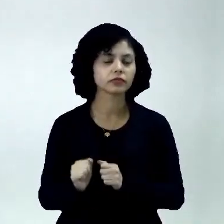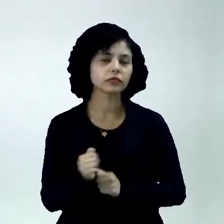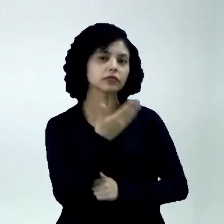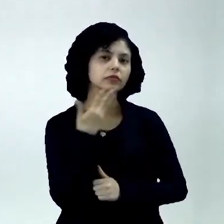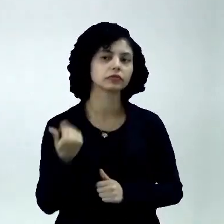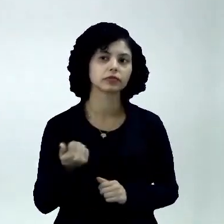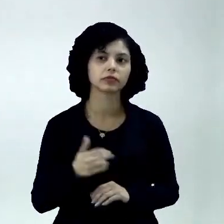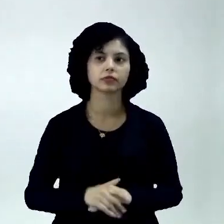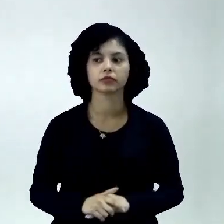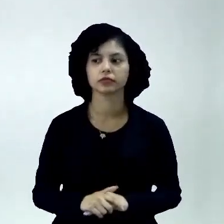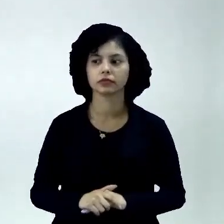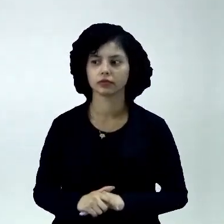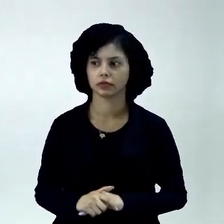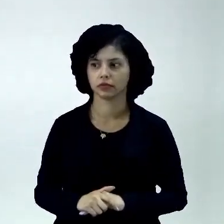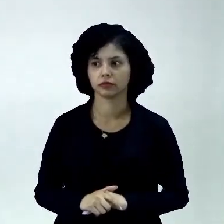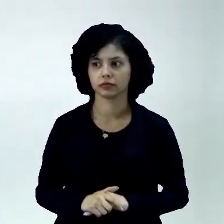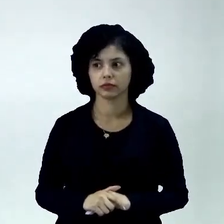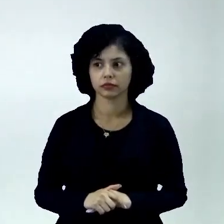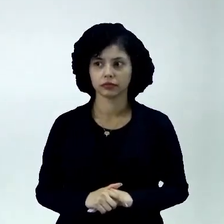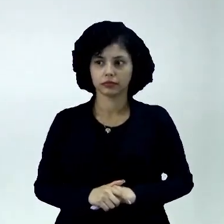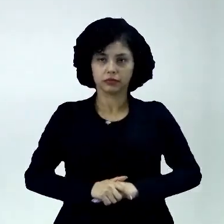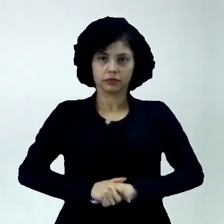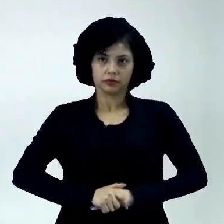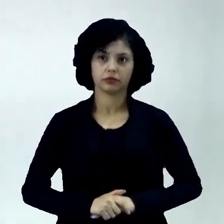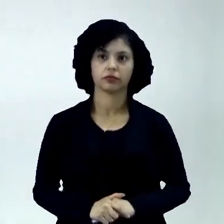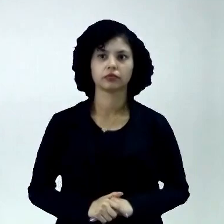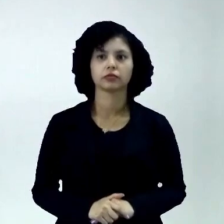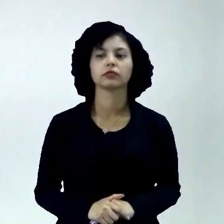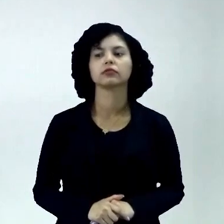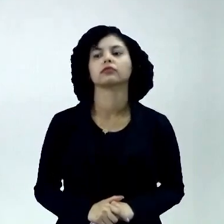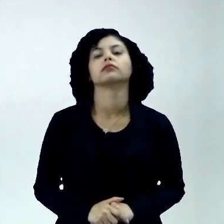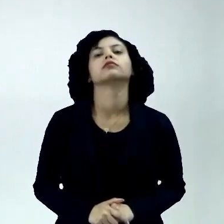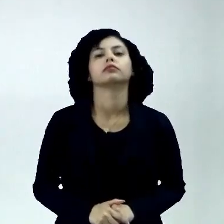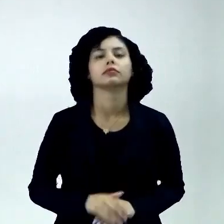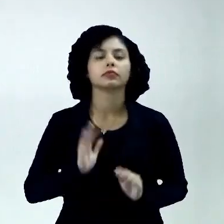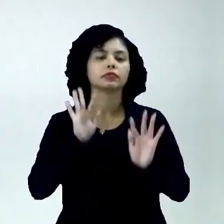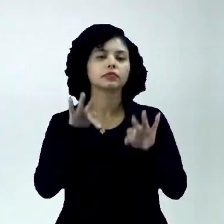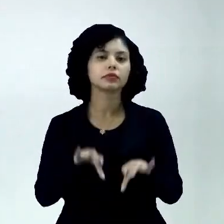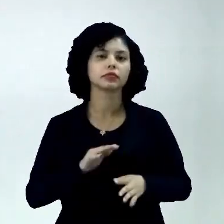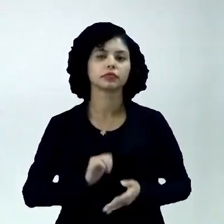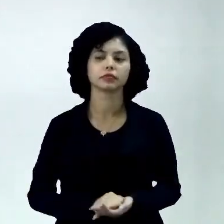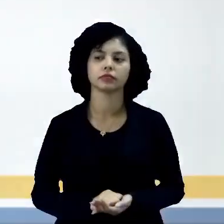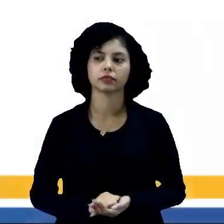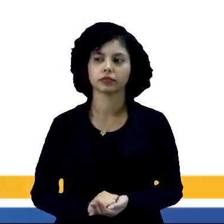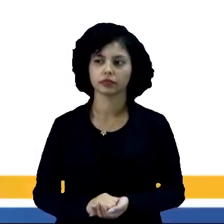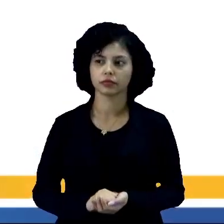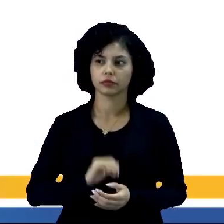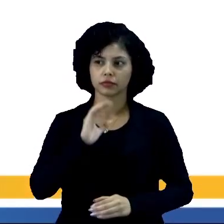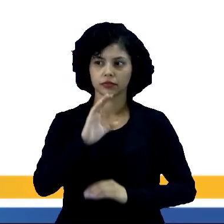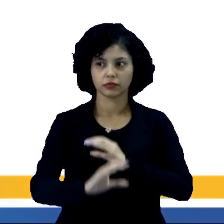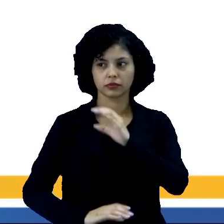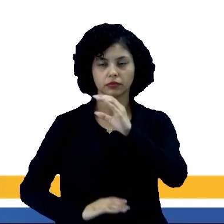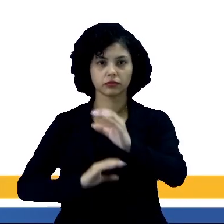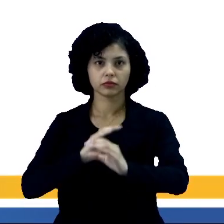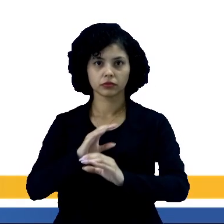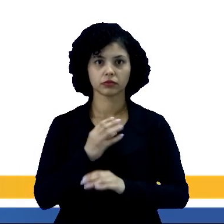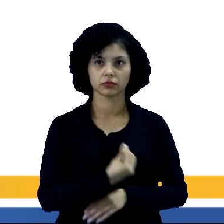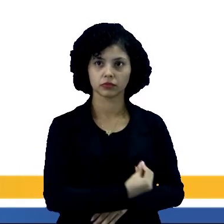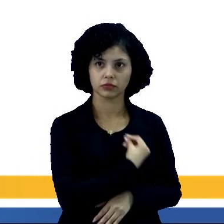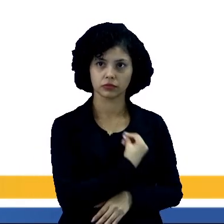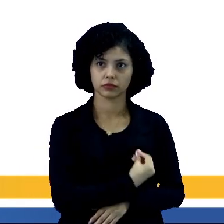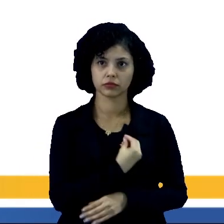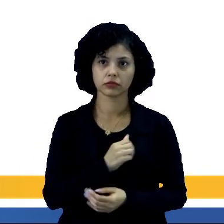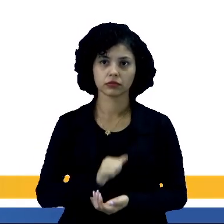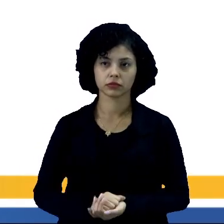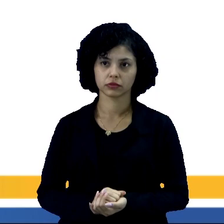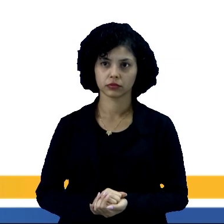ser encontradas. É um mecanismo que pode acontecer. E aí, para a gente fechar, nós temos o nosso exercitando.